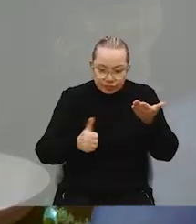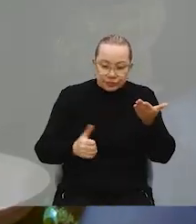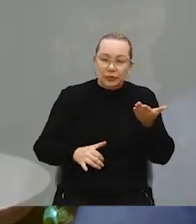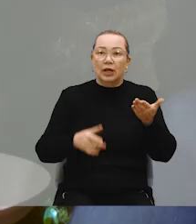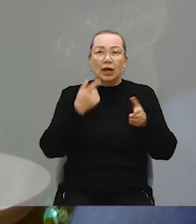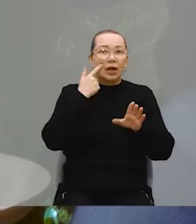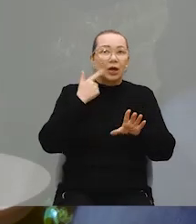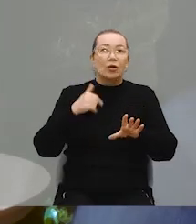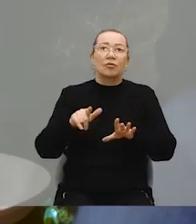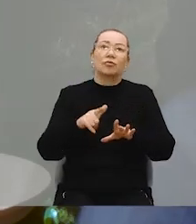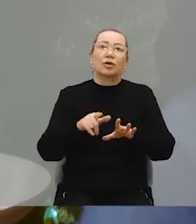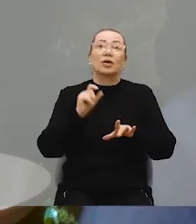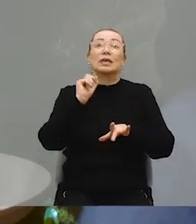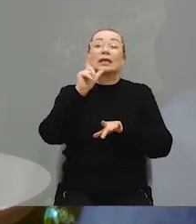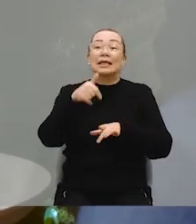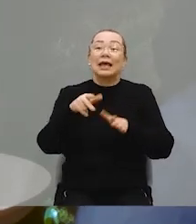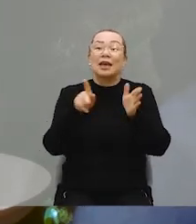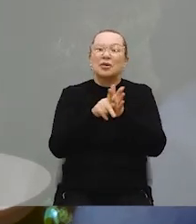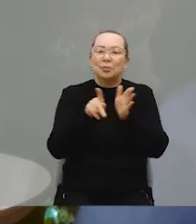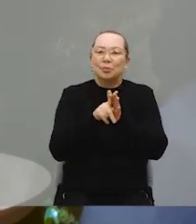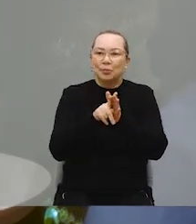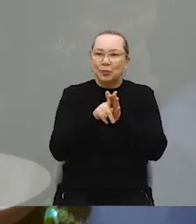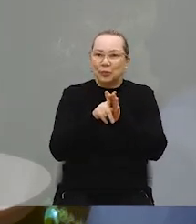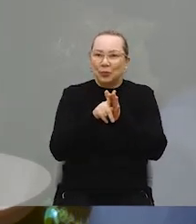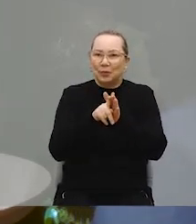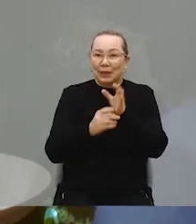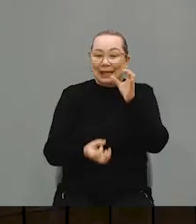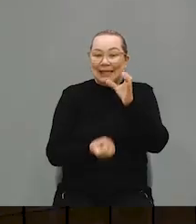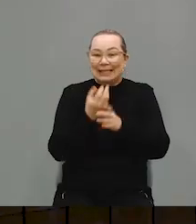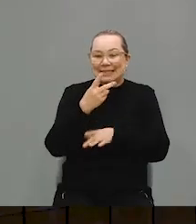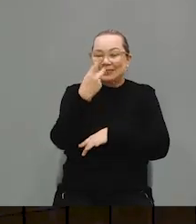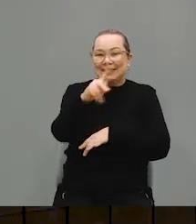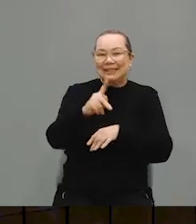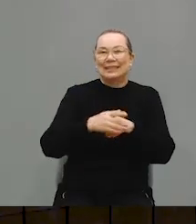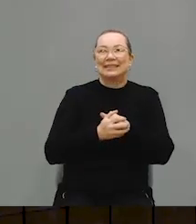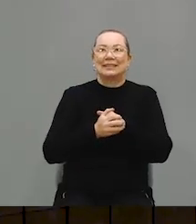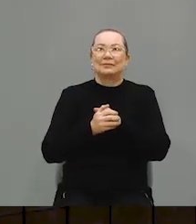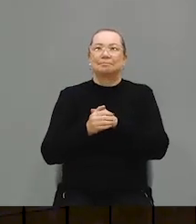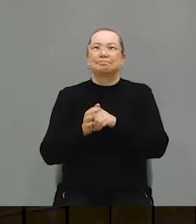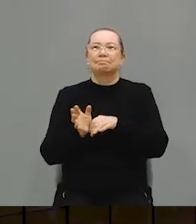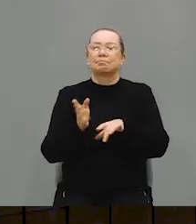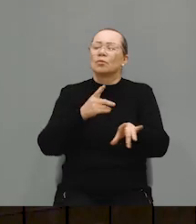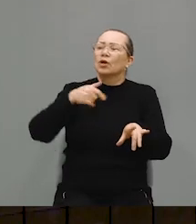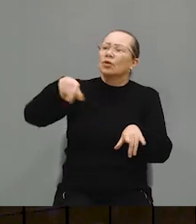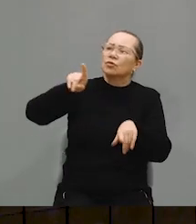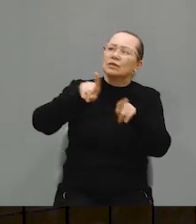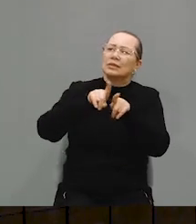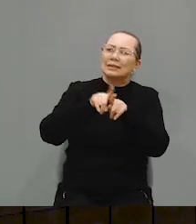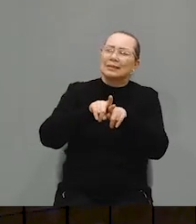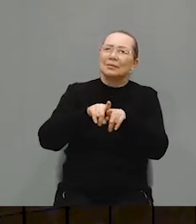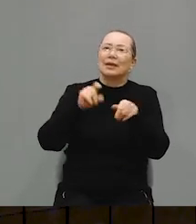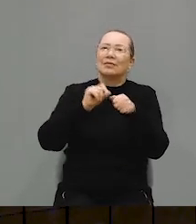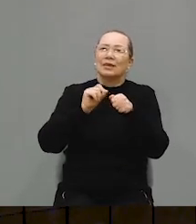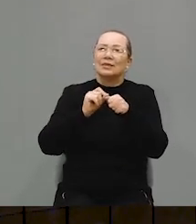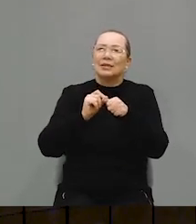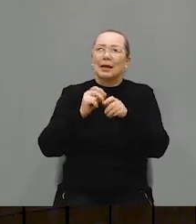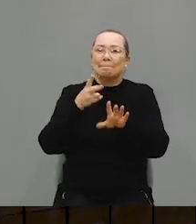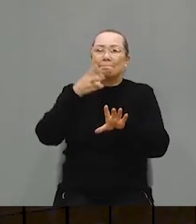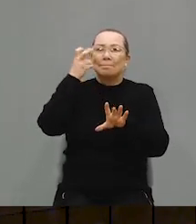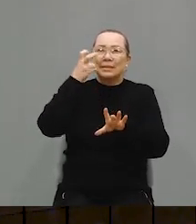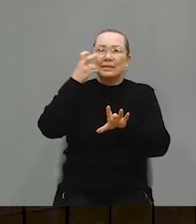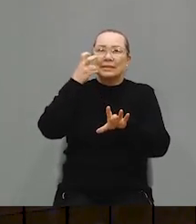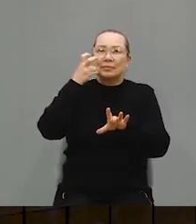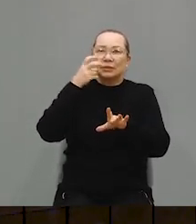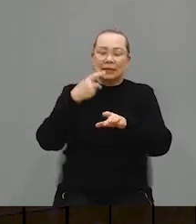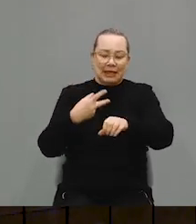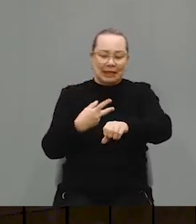materiais, que é a versão do leitor. Vocês citaram, por exemplo, o engajamento da Ovelha Azul, por exemplo, no Outubro